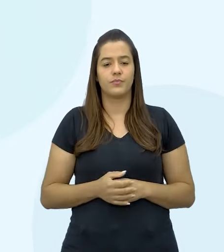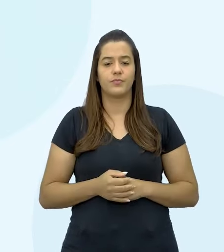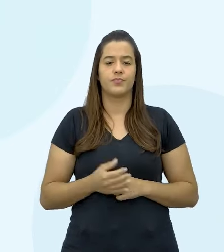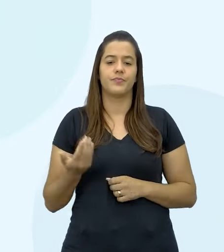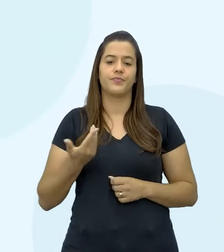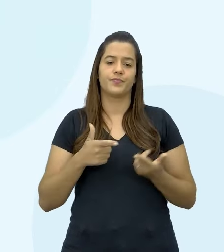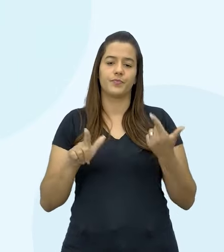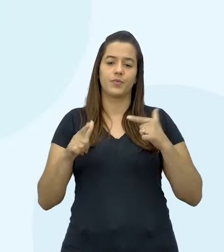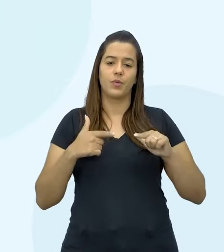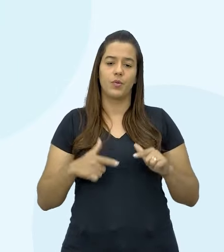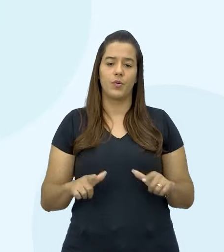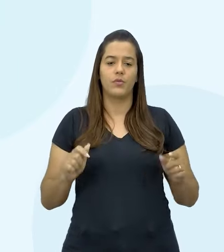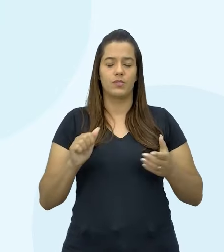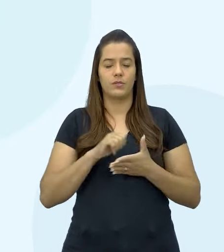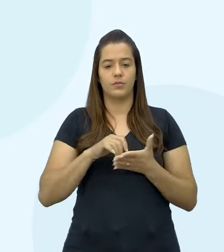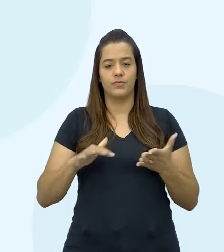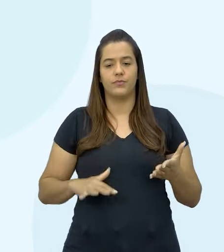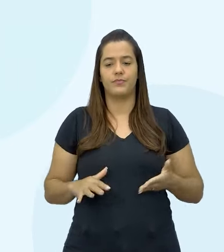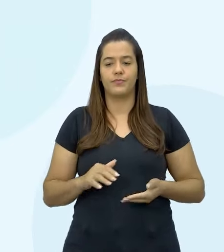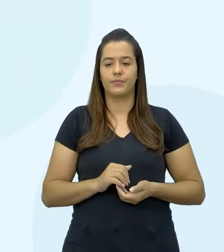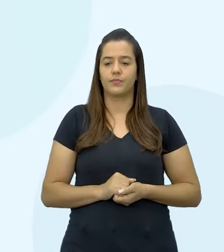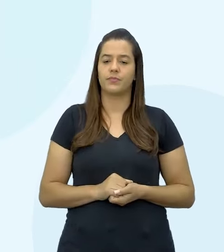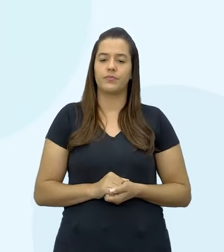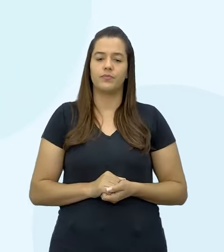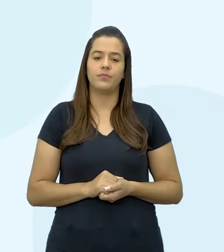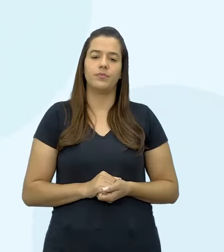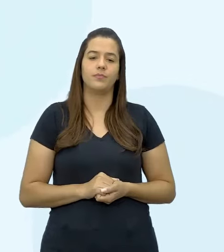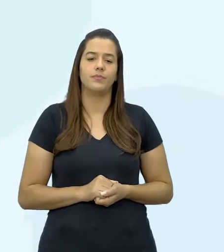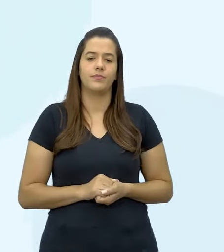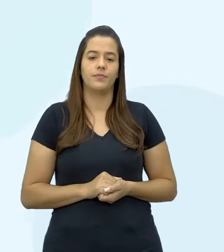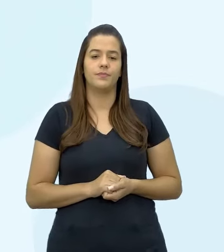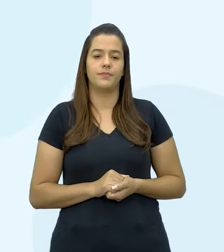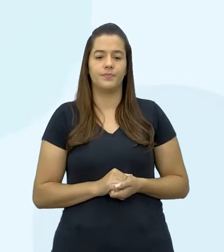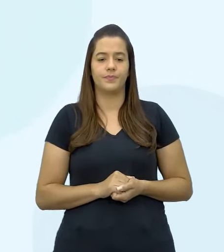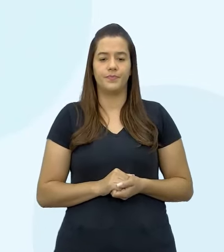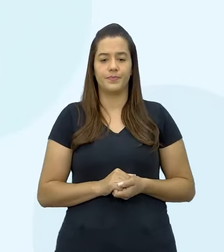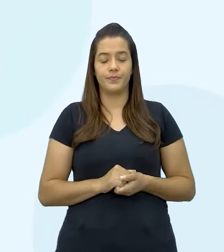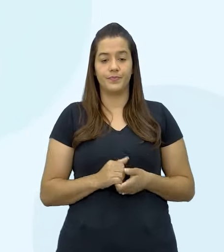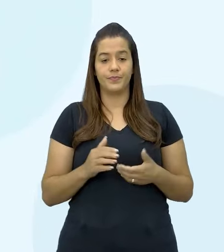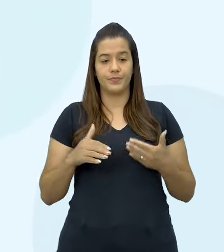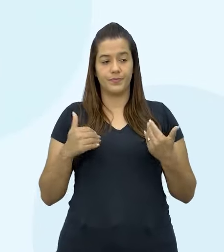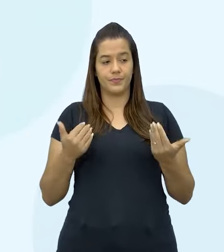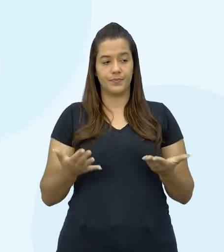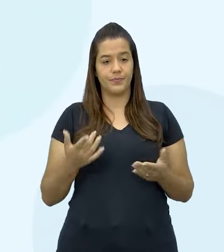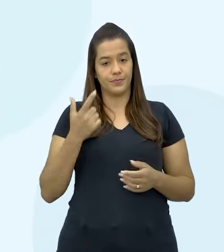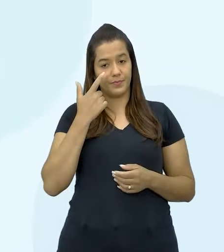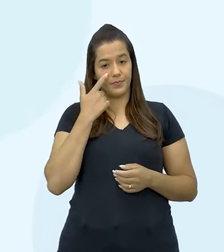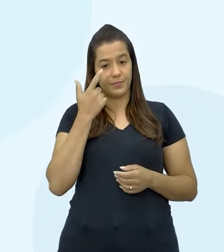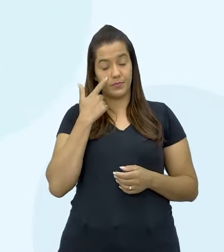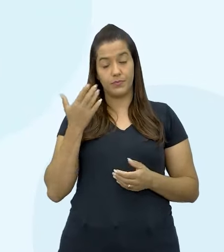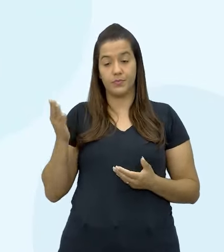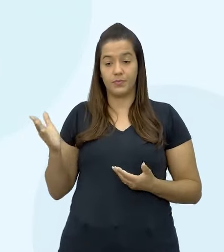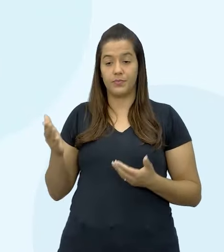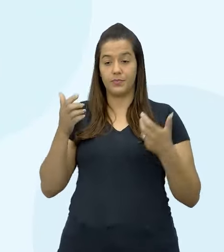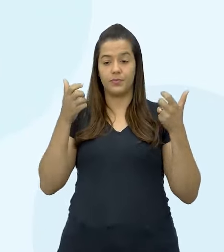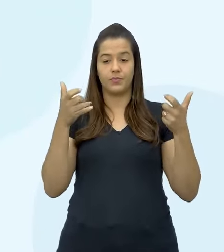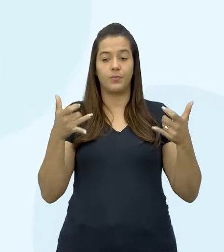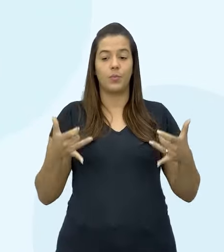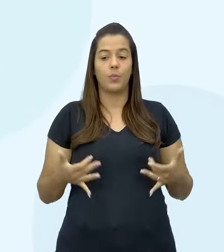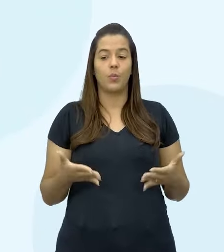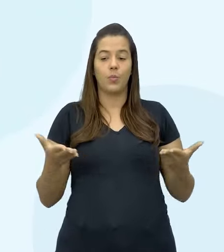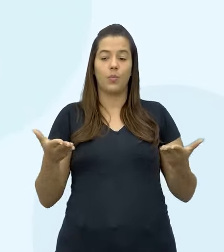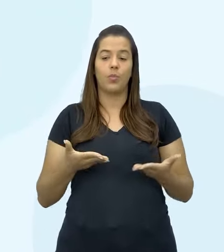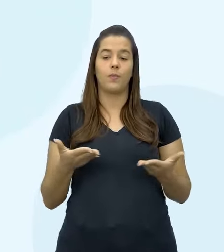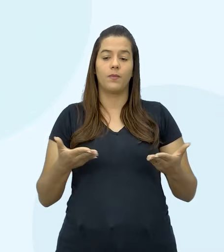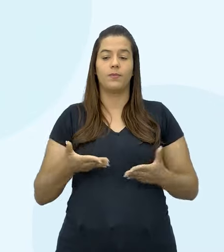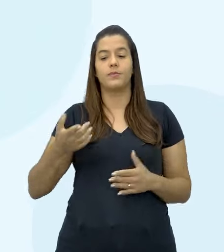das demais atividades. Bom, então vamos, né, como o Bruno acabou de falar, né, hoje a gente vai,